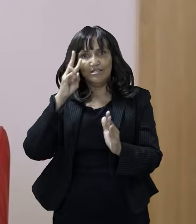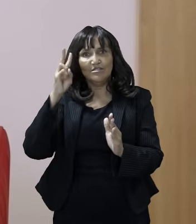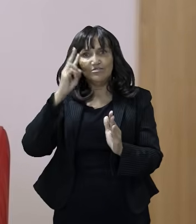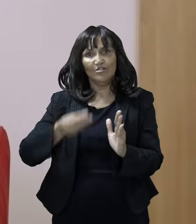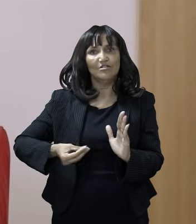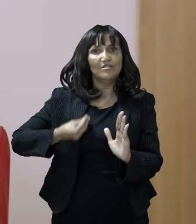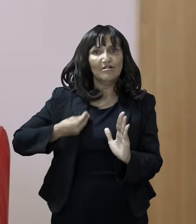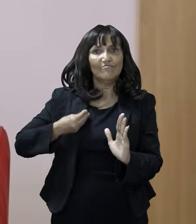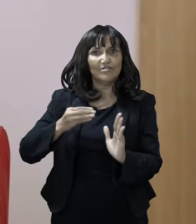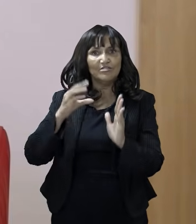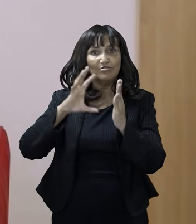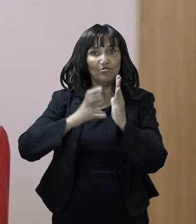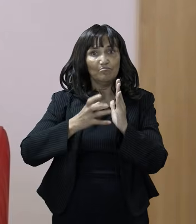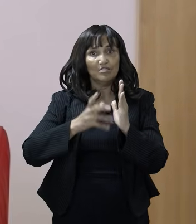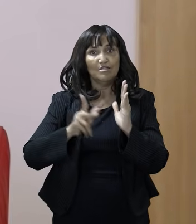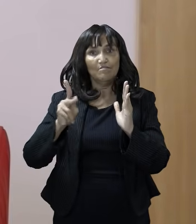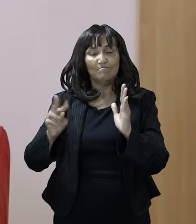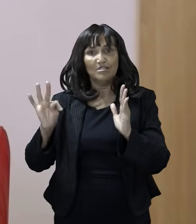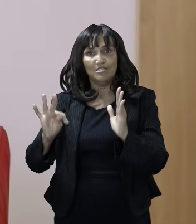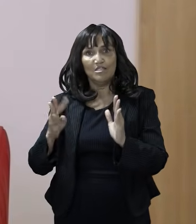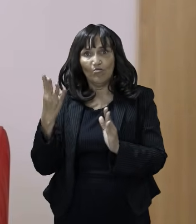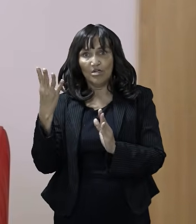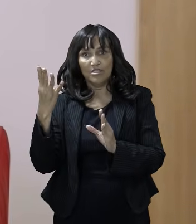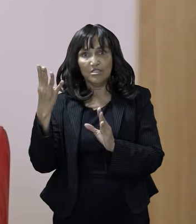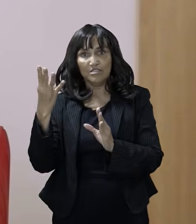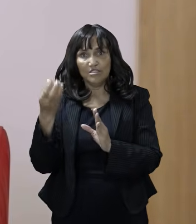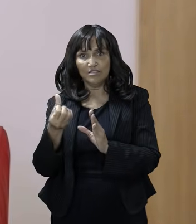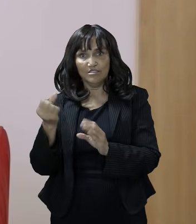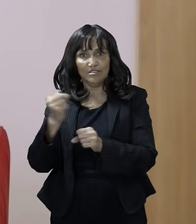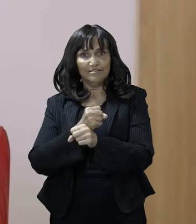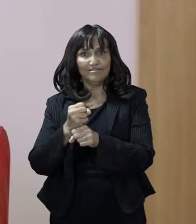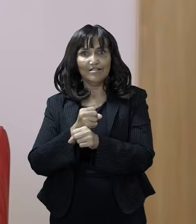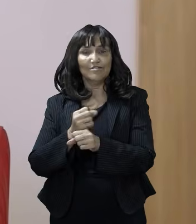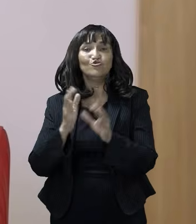nosso PT. Nós temos 46 anos de vida.